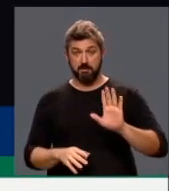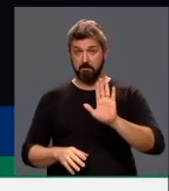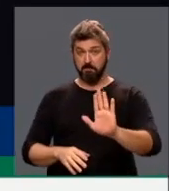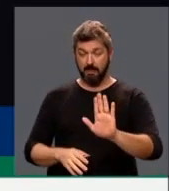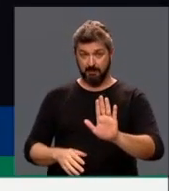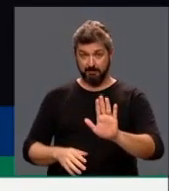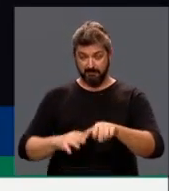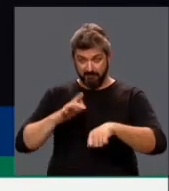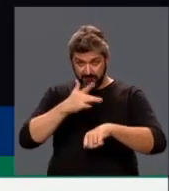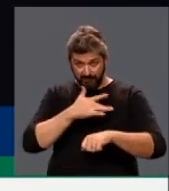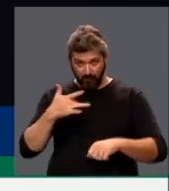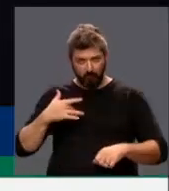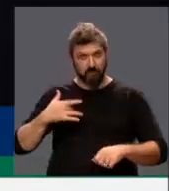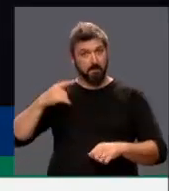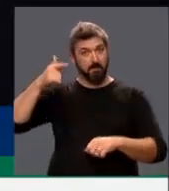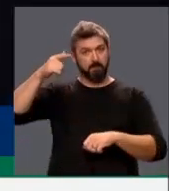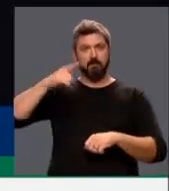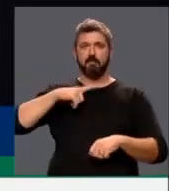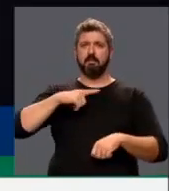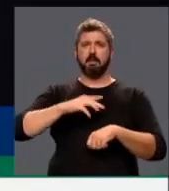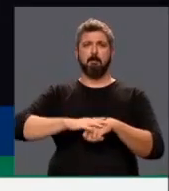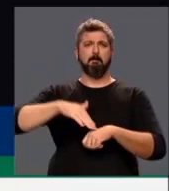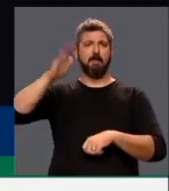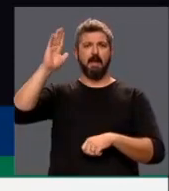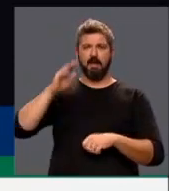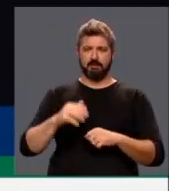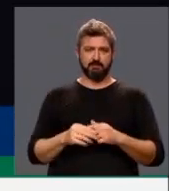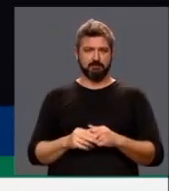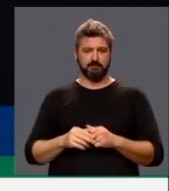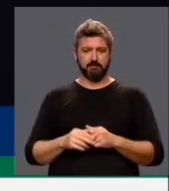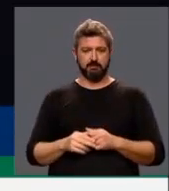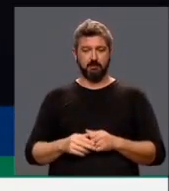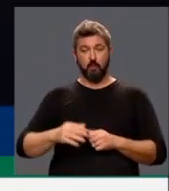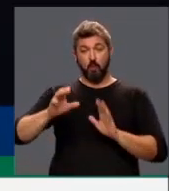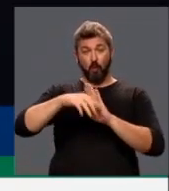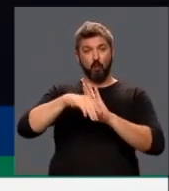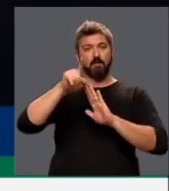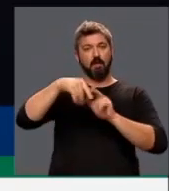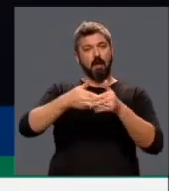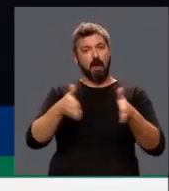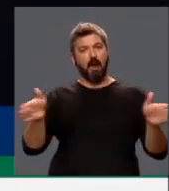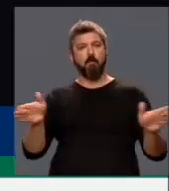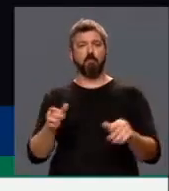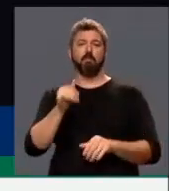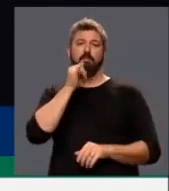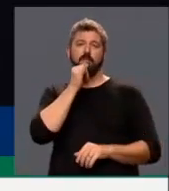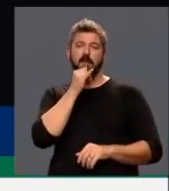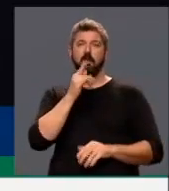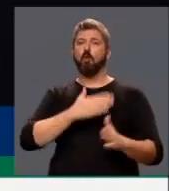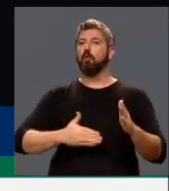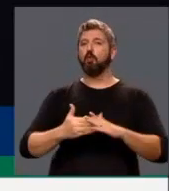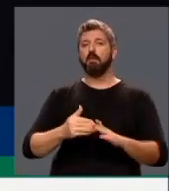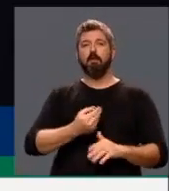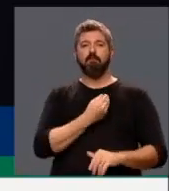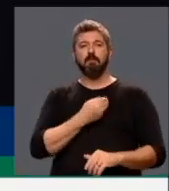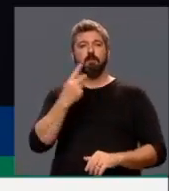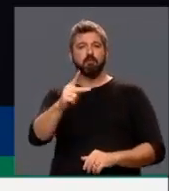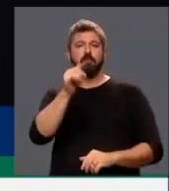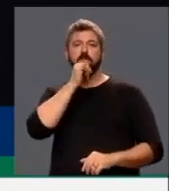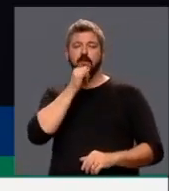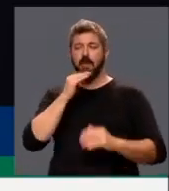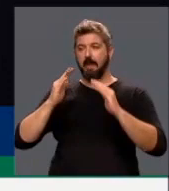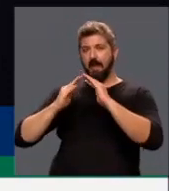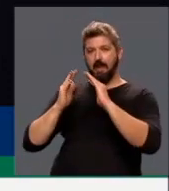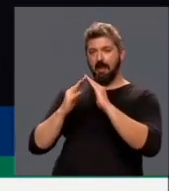muito mais que isso. Na nossa ideia, dentro da saúde coletiva de um conceito ampliado, saúde tem a ver com todas as condições de vida. Tem a ver com